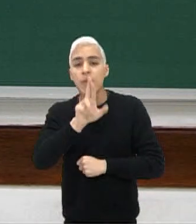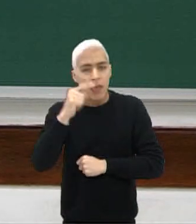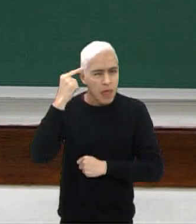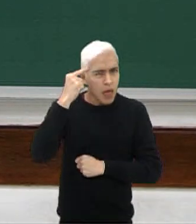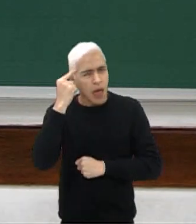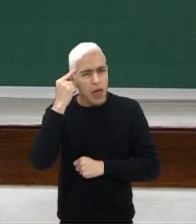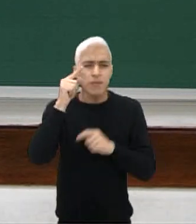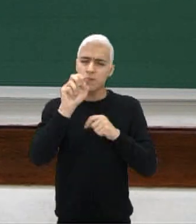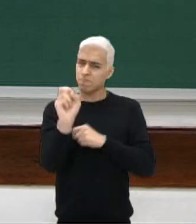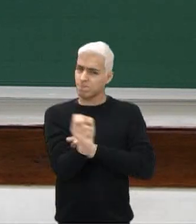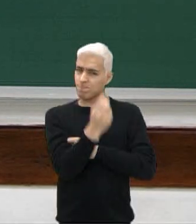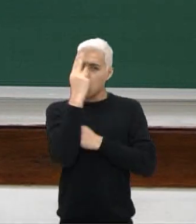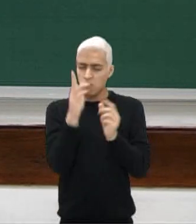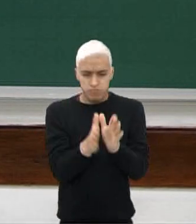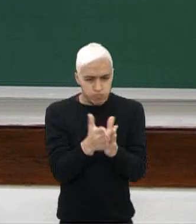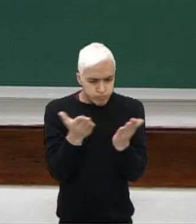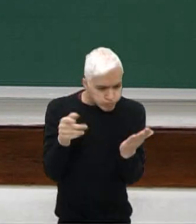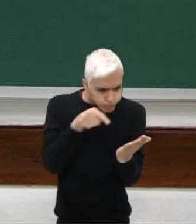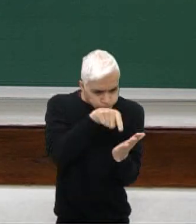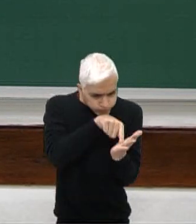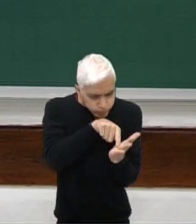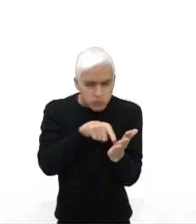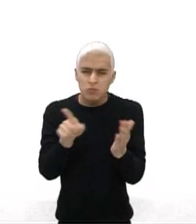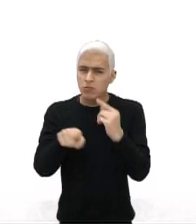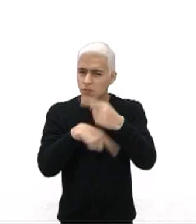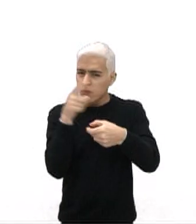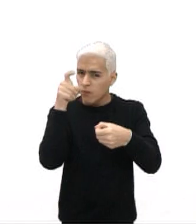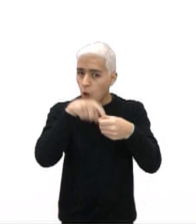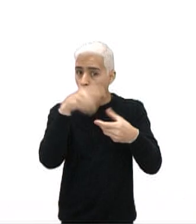pensar ou pesquisar aí no seu caderno e volto para corrigir.